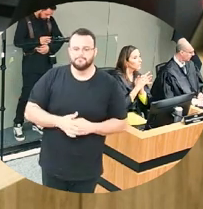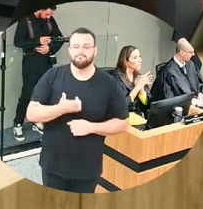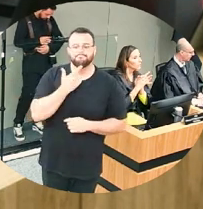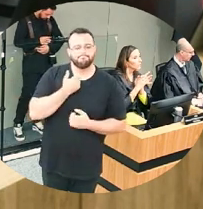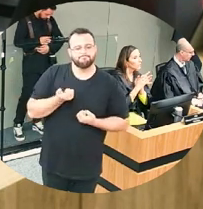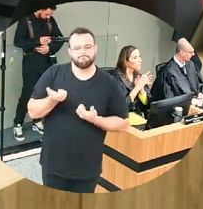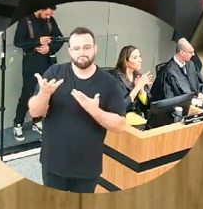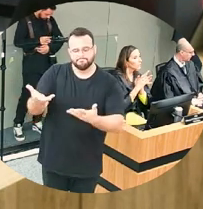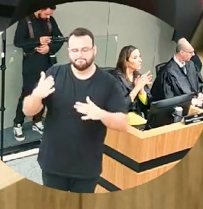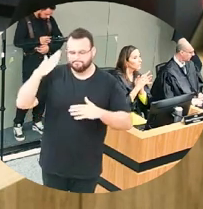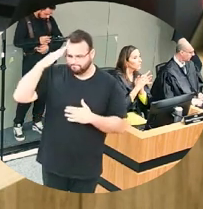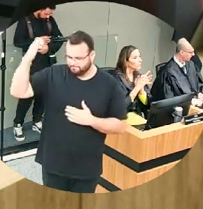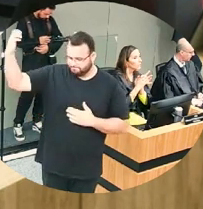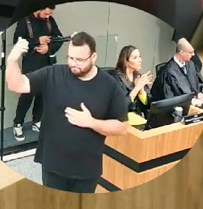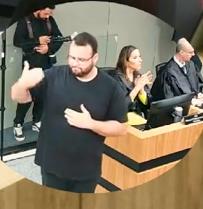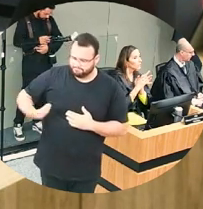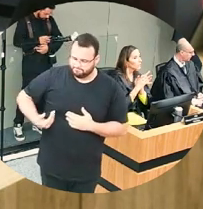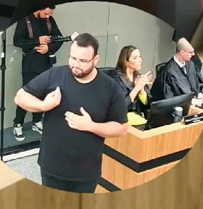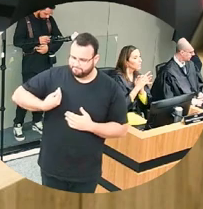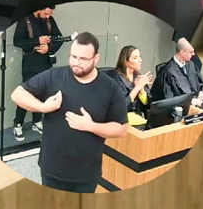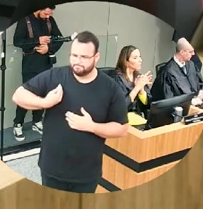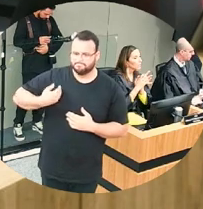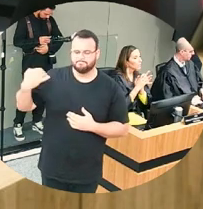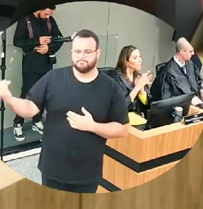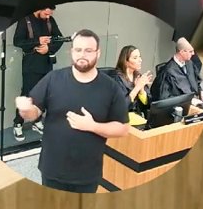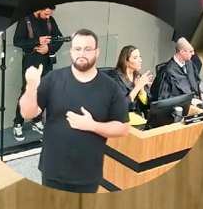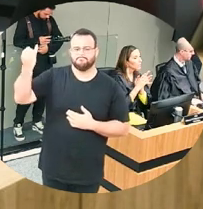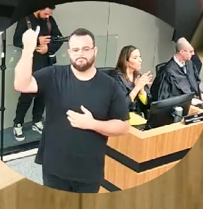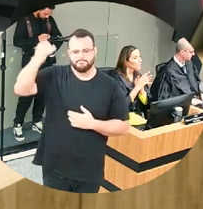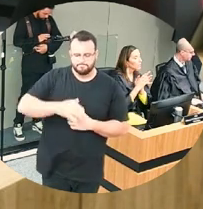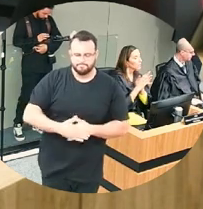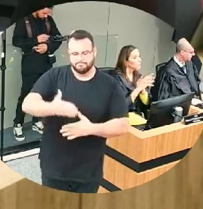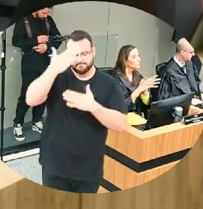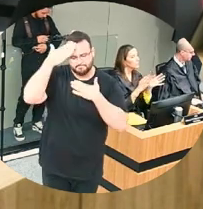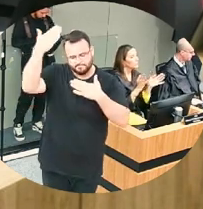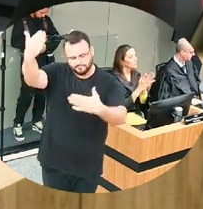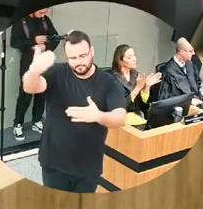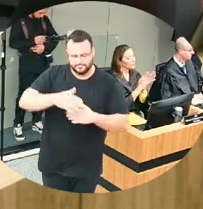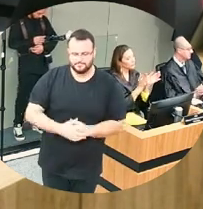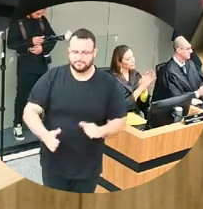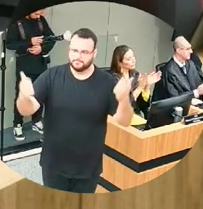desejo-lhes sucesso em suas novas e importantes funções Muitíssimo